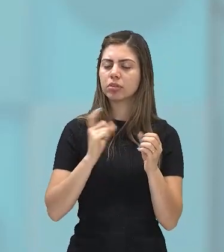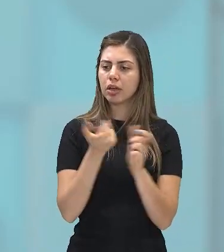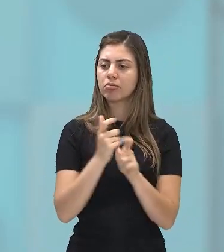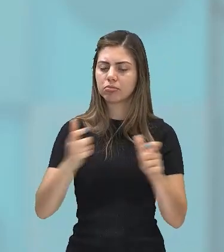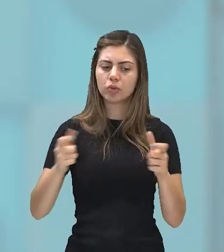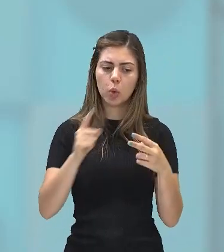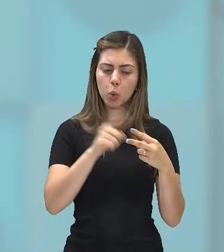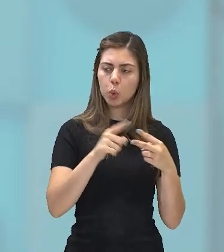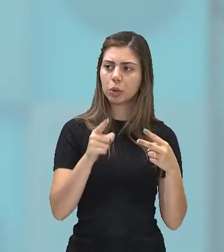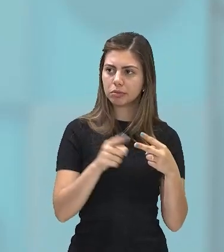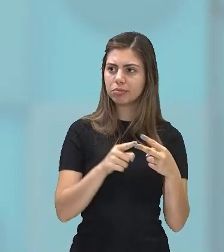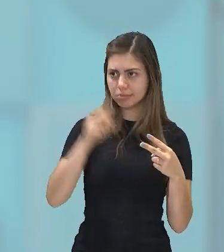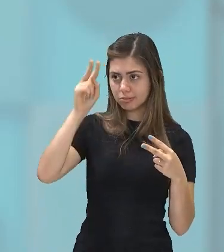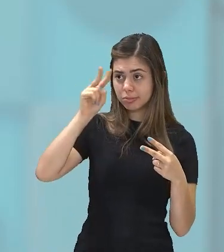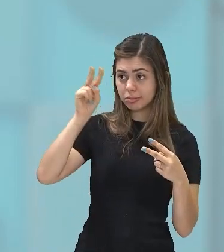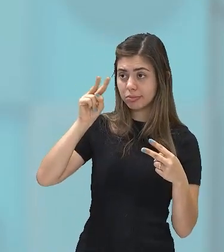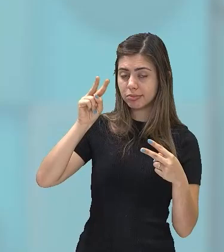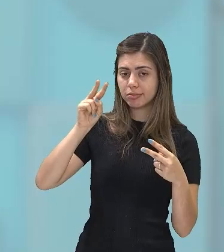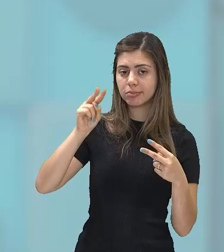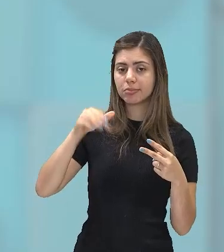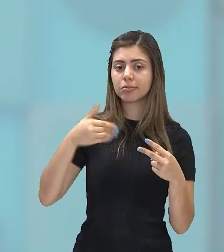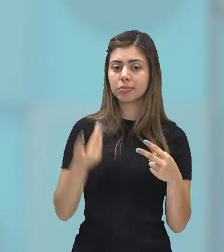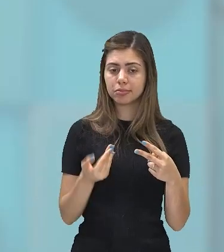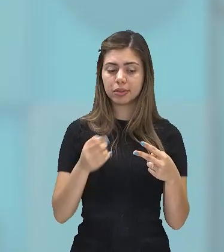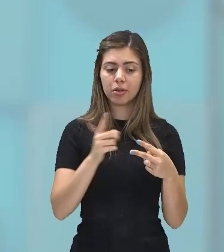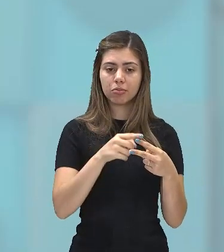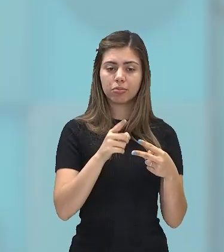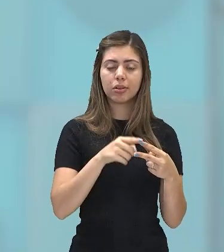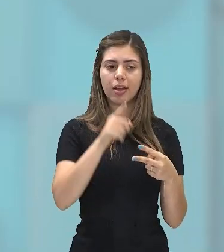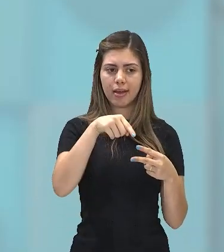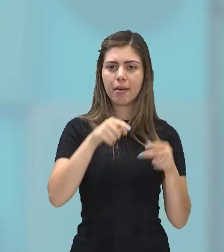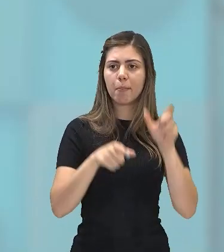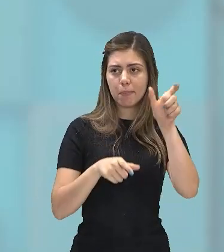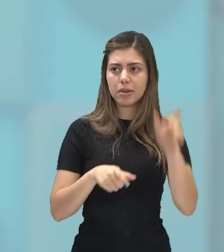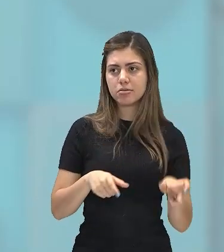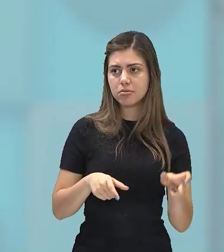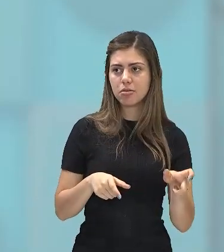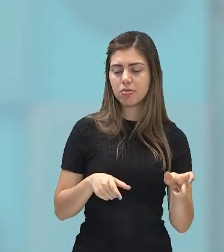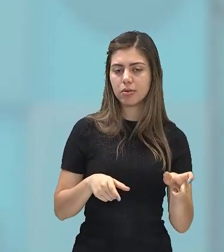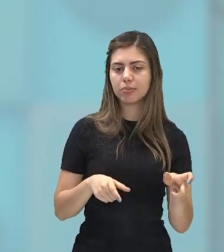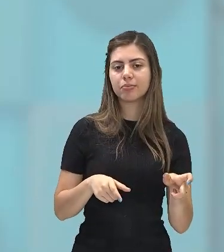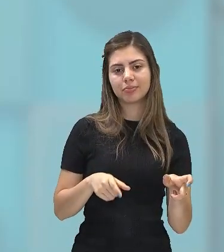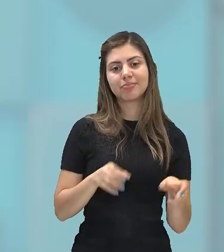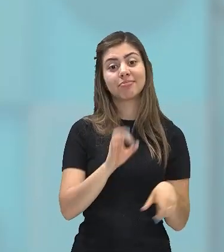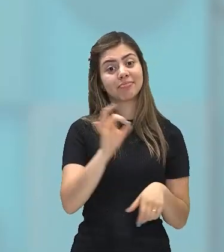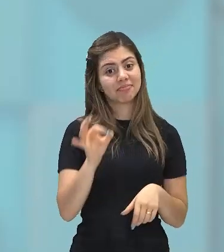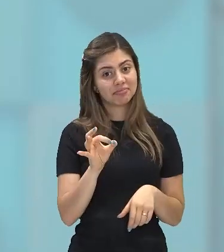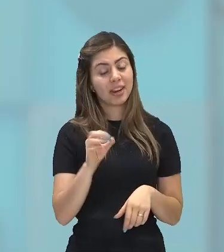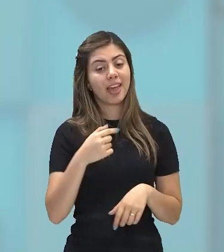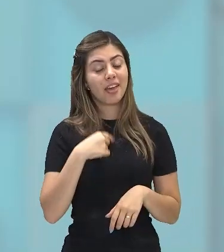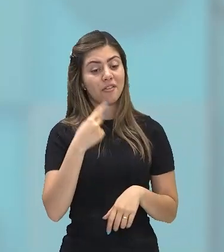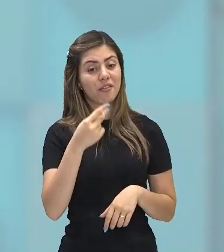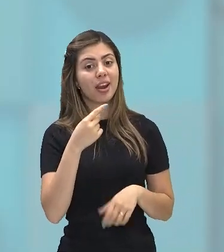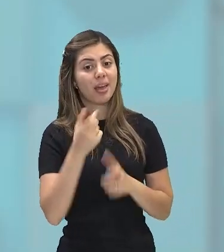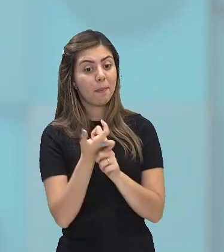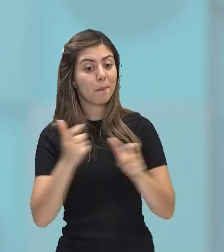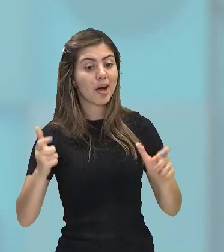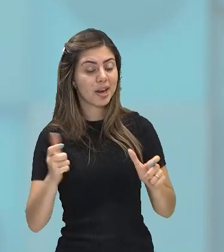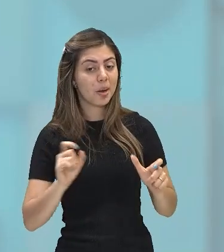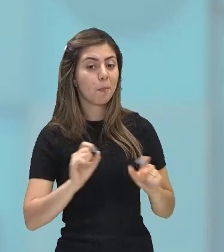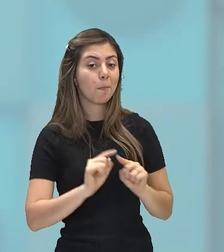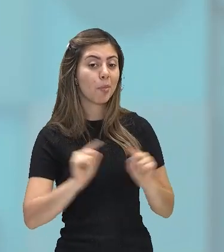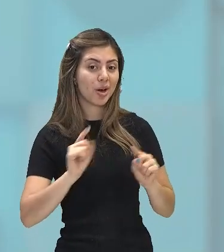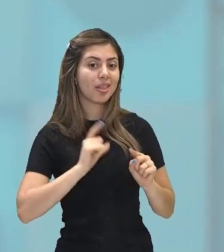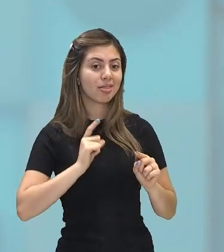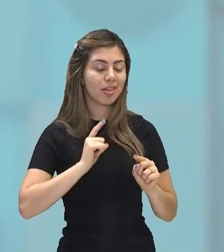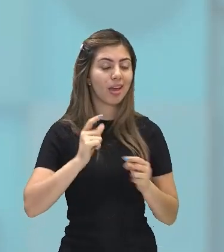e sintagma verbal. E o sintagma nominal é sujeito. Pois é, eu disse a maioria, eu não disse todas,